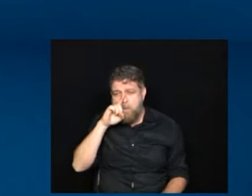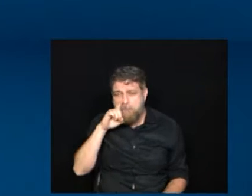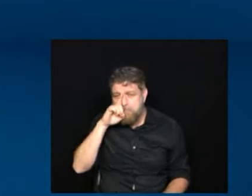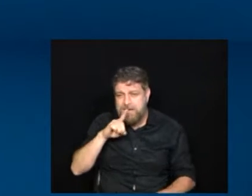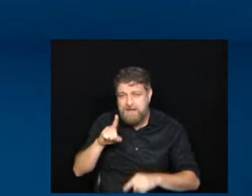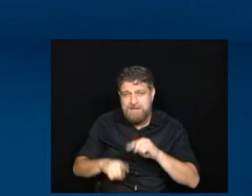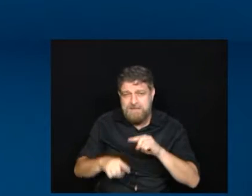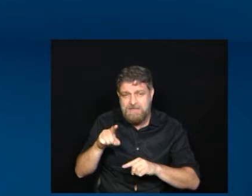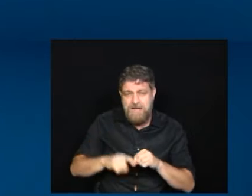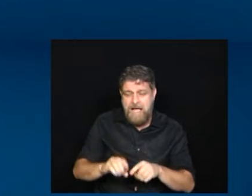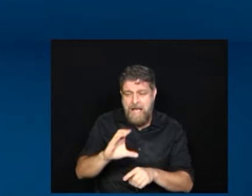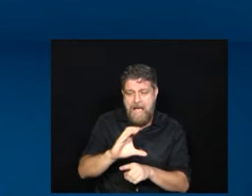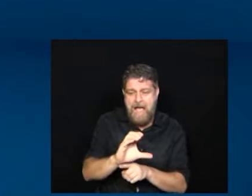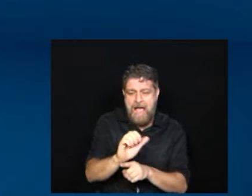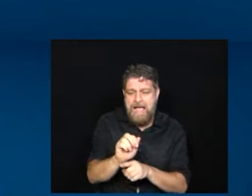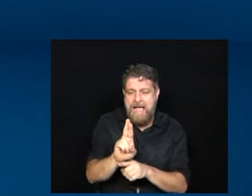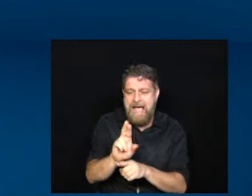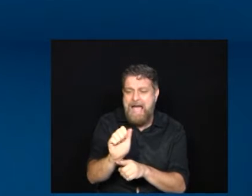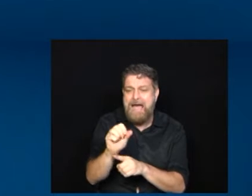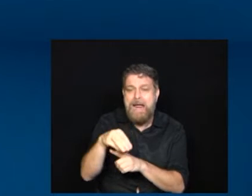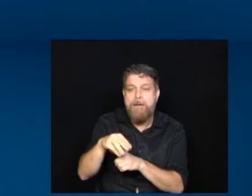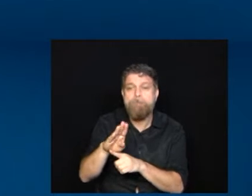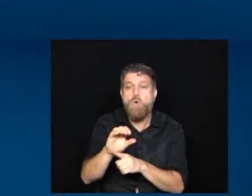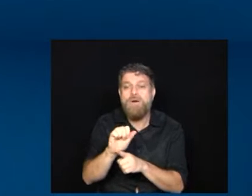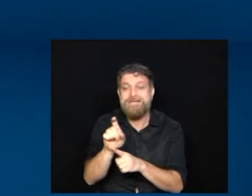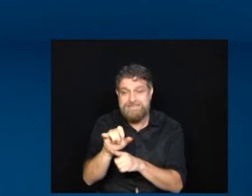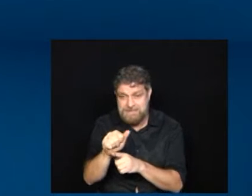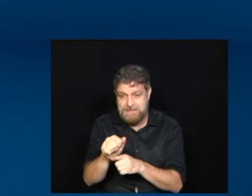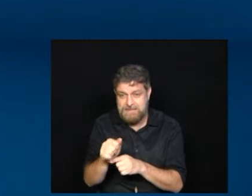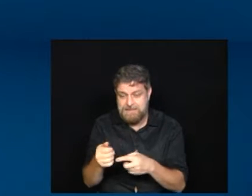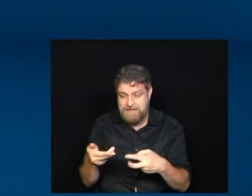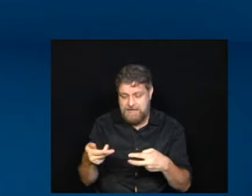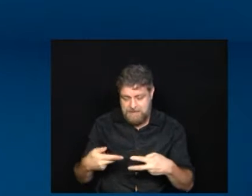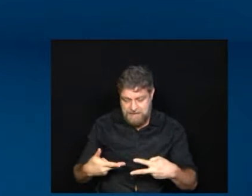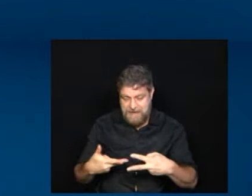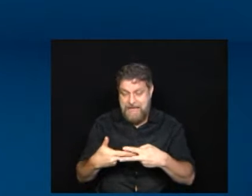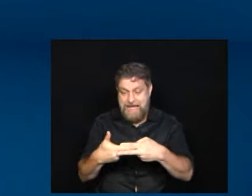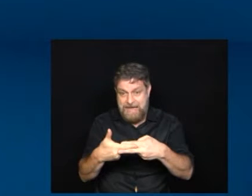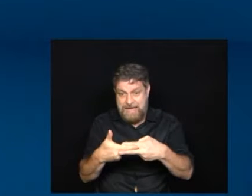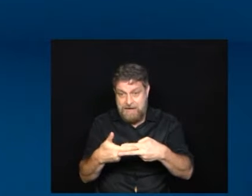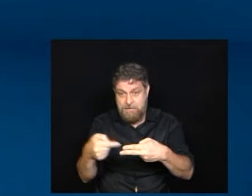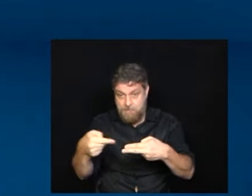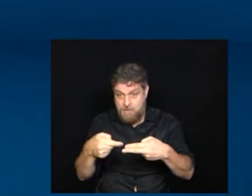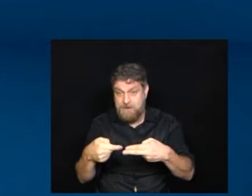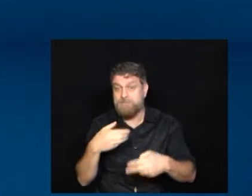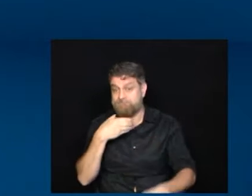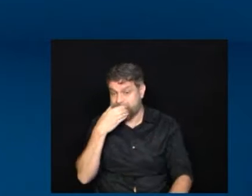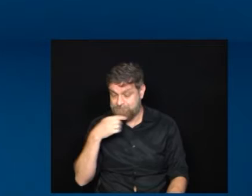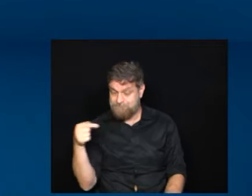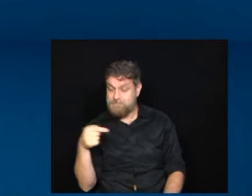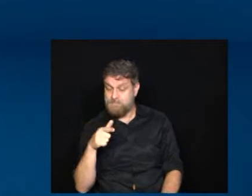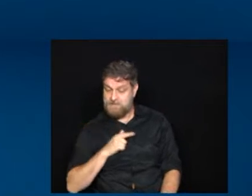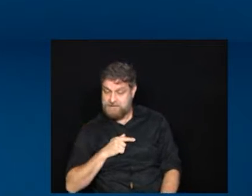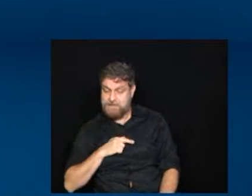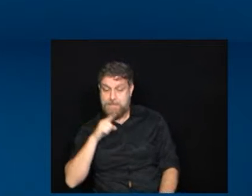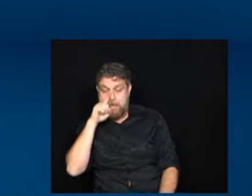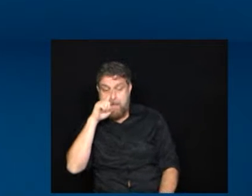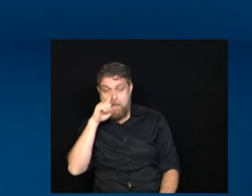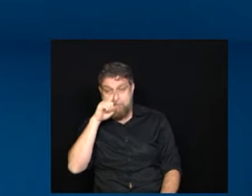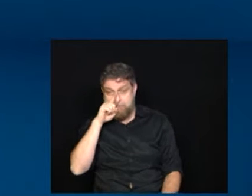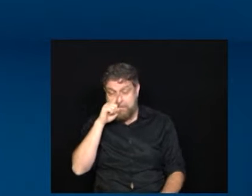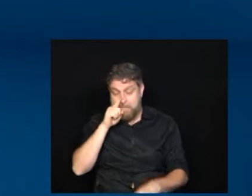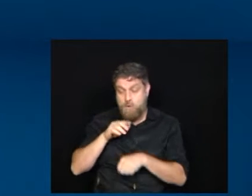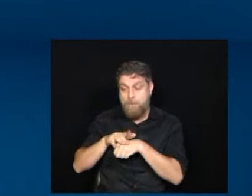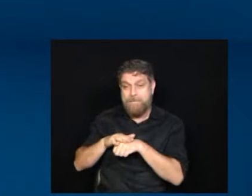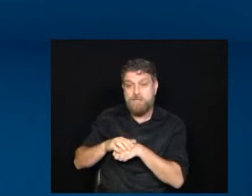substância caramboxina, existente na fruta carambola, pode causar à saúde de pacientes com insuficiência renal.